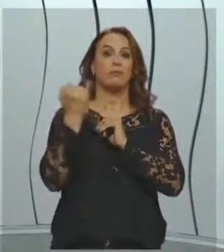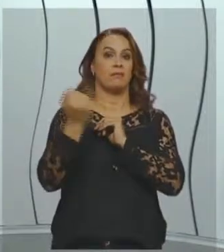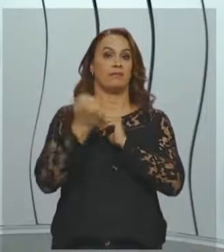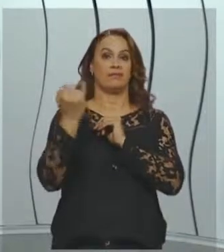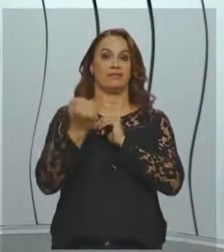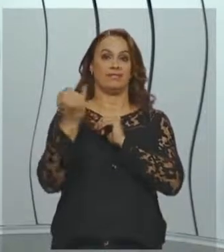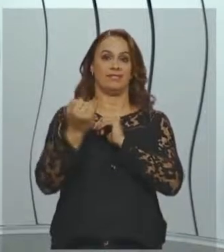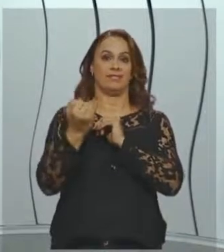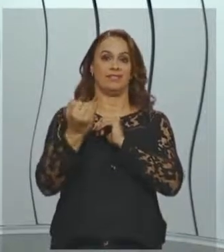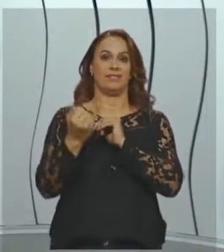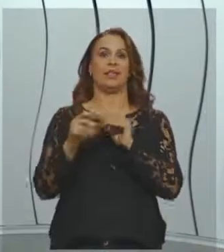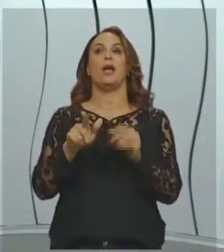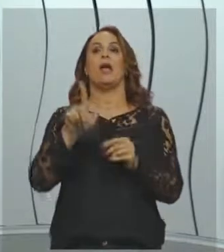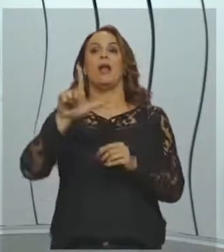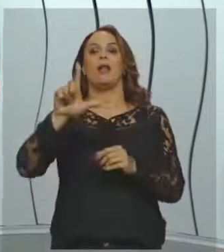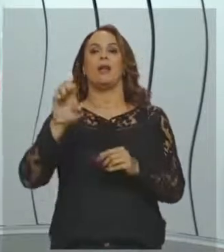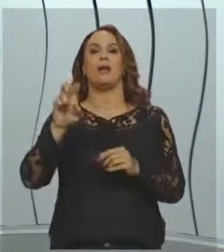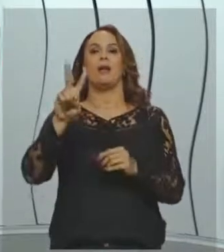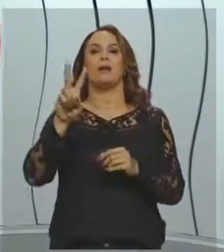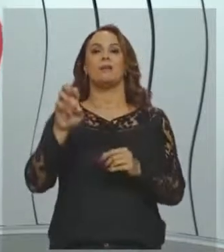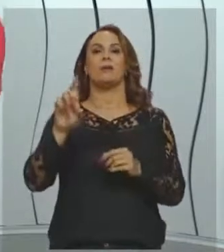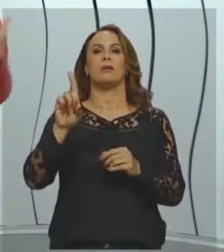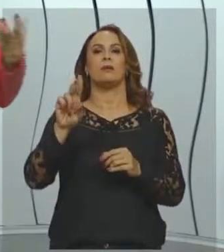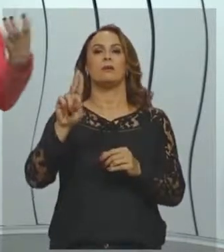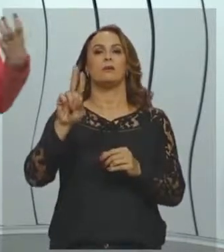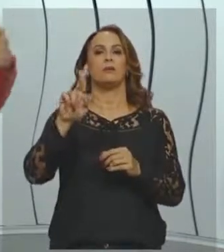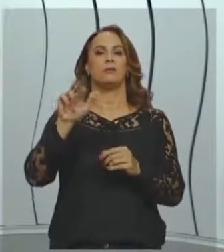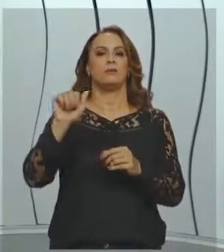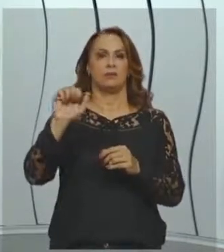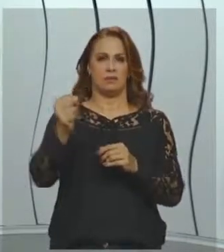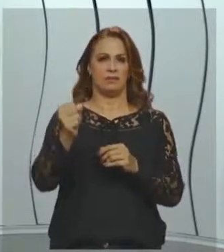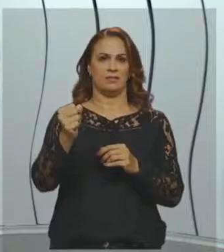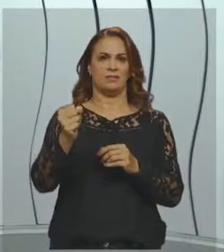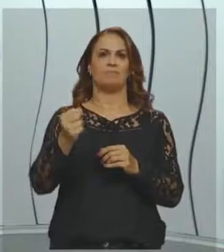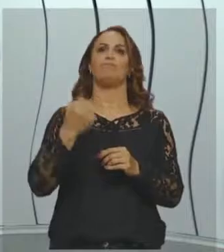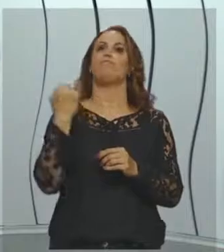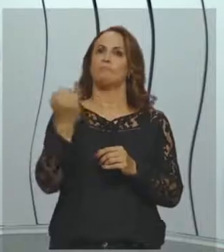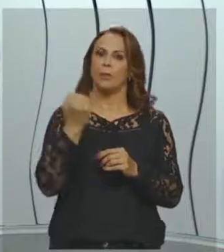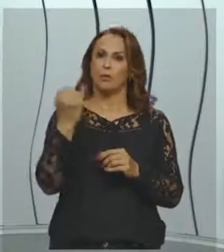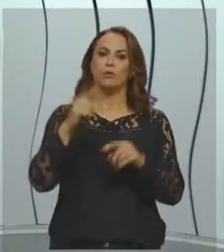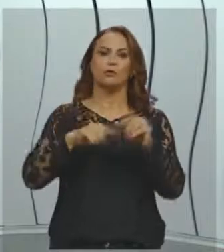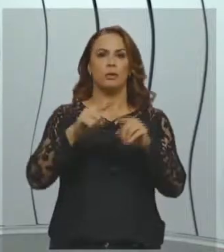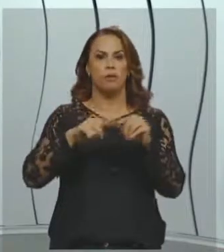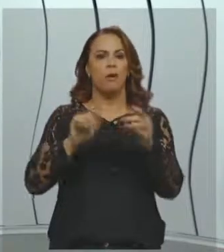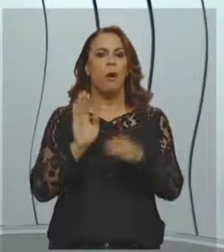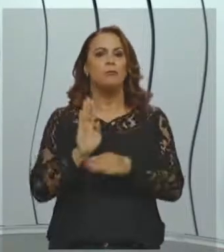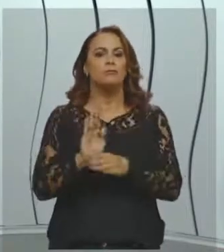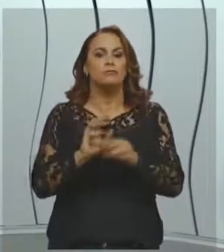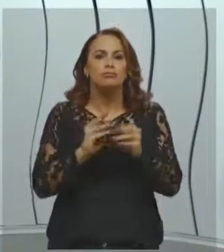também decompositoras. E, de certa forma, essas bactérias, elas vivem